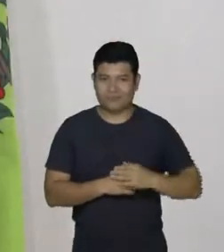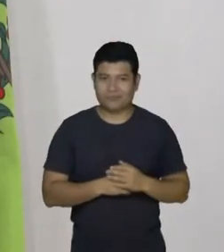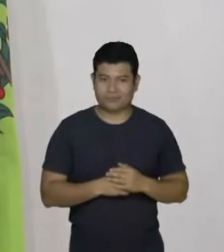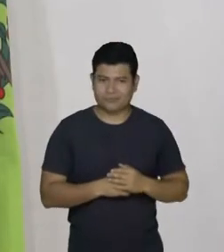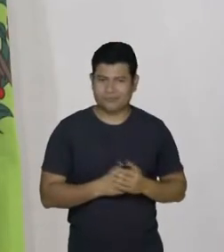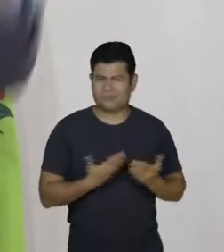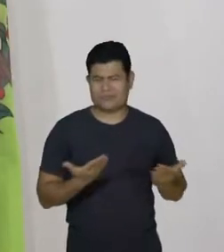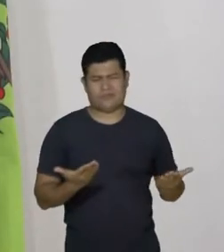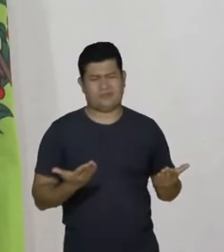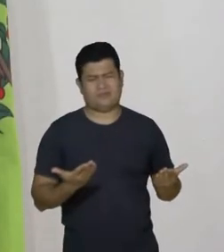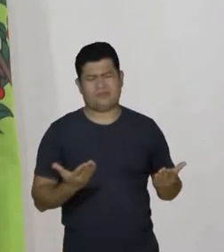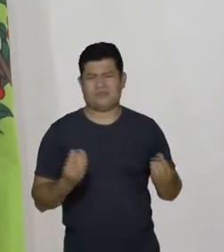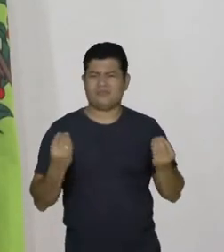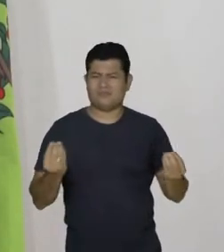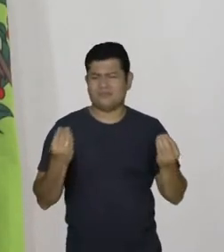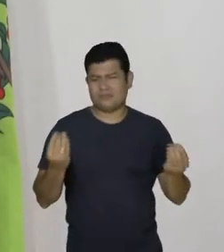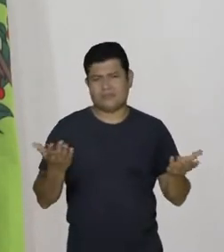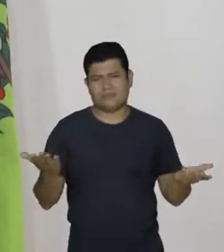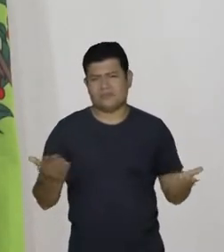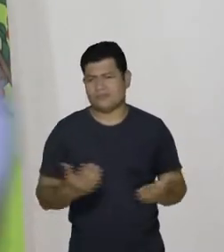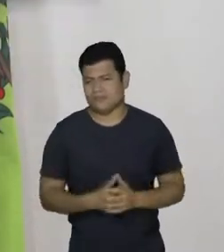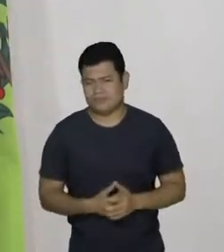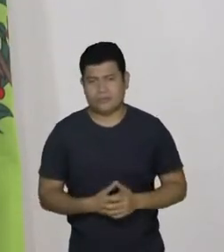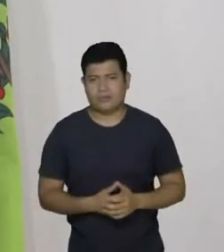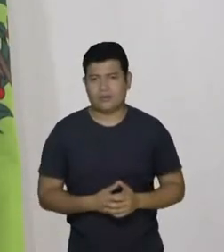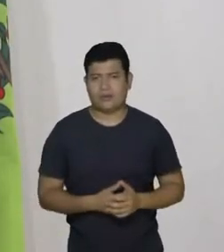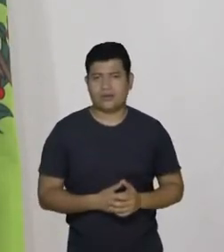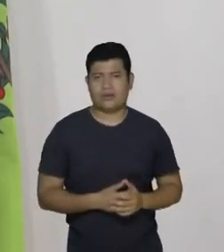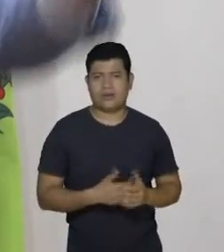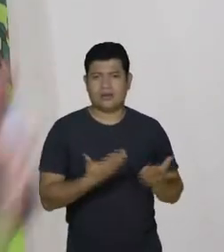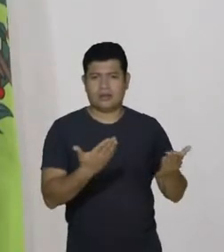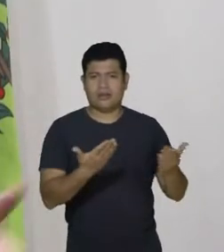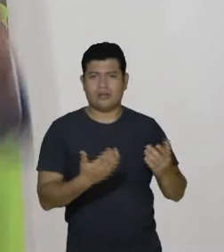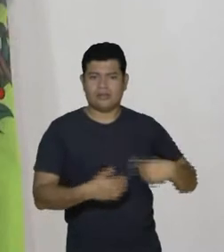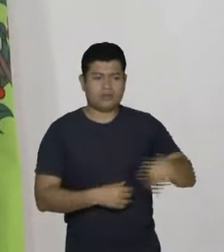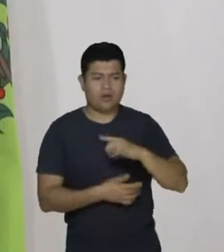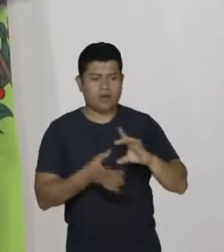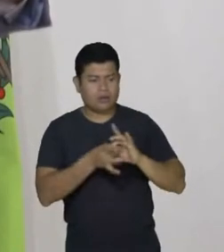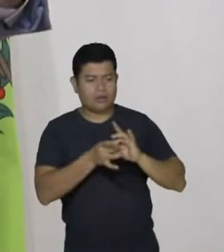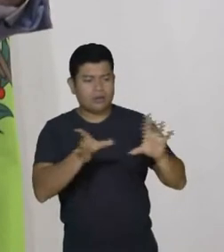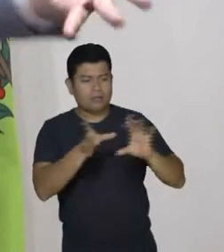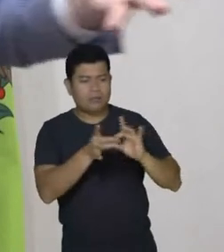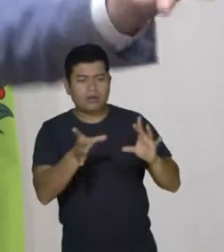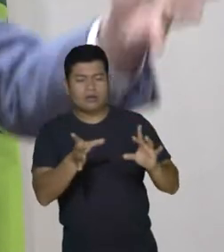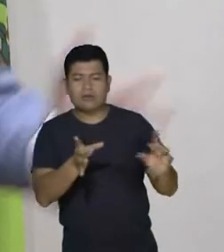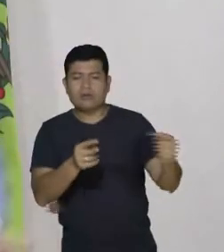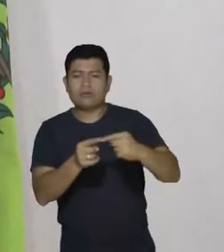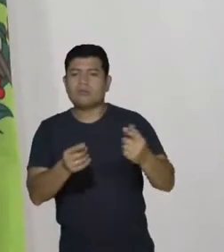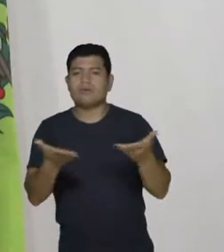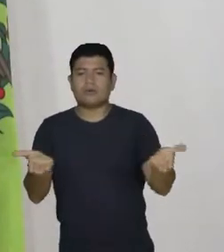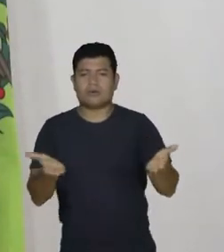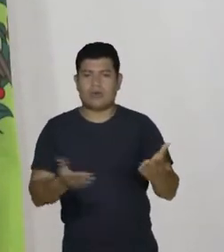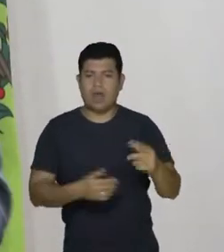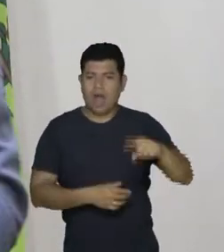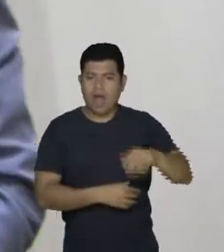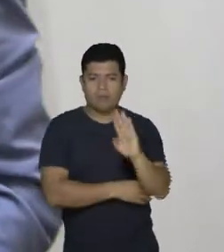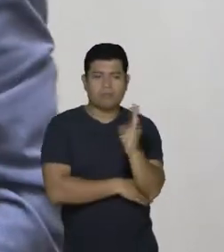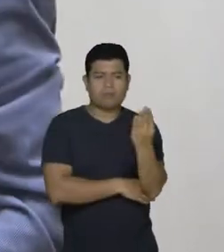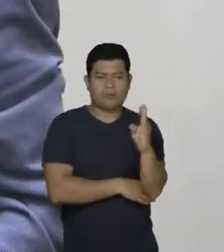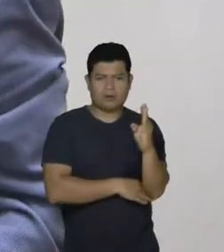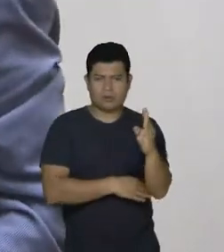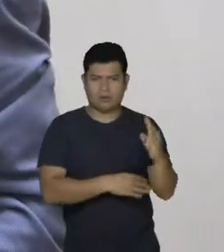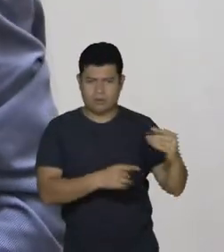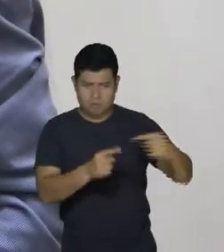Que é isso, gente? Que tipo de liberdade nós temos? Isso é biologia? Engraçado